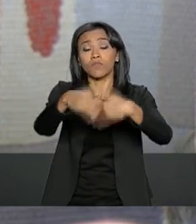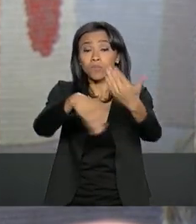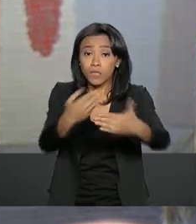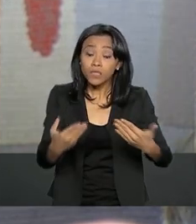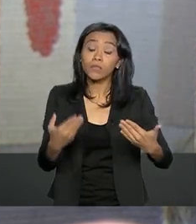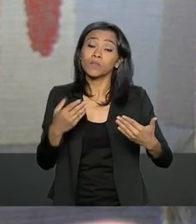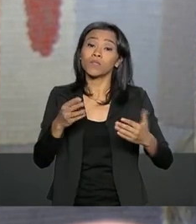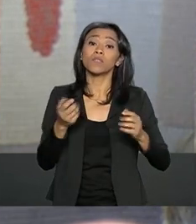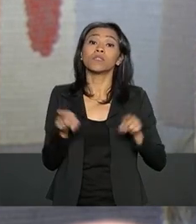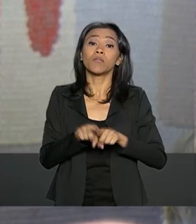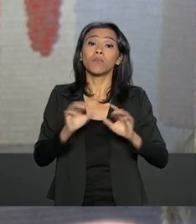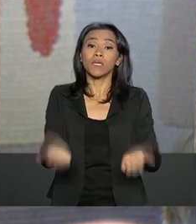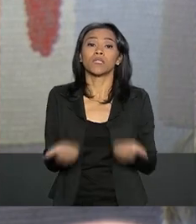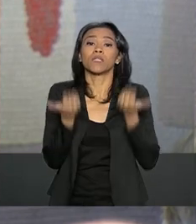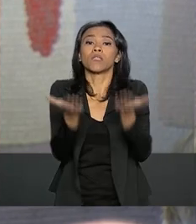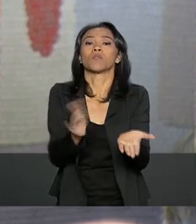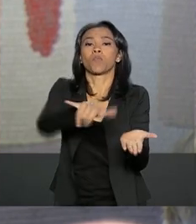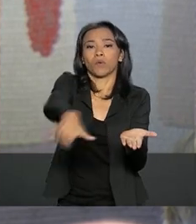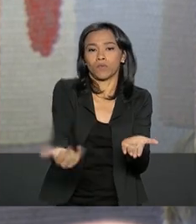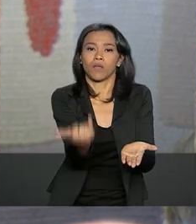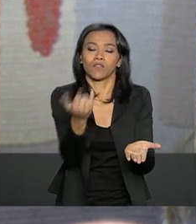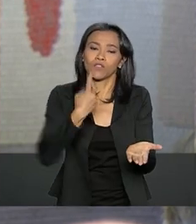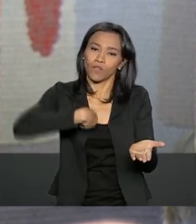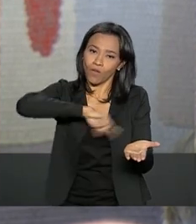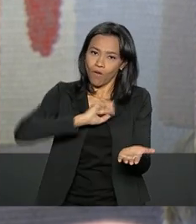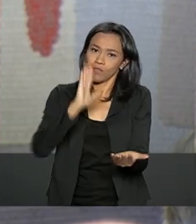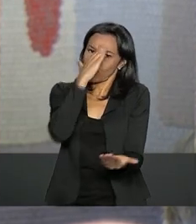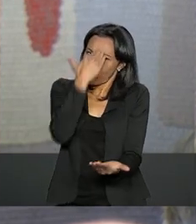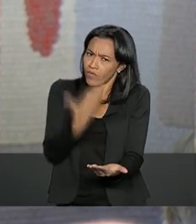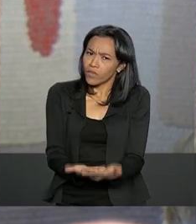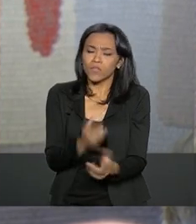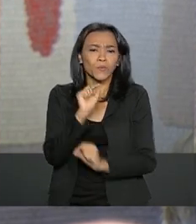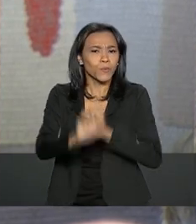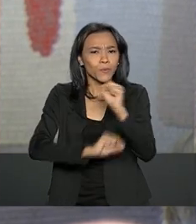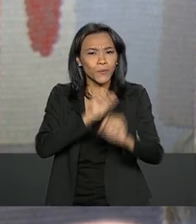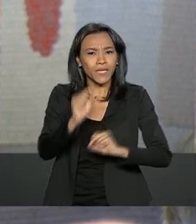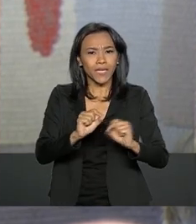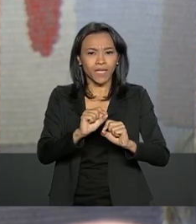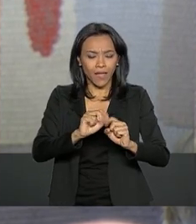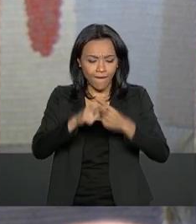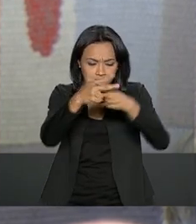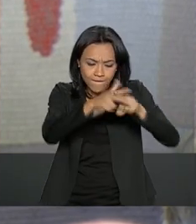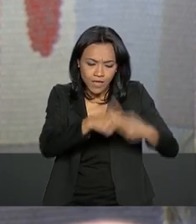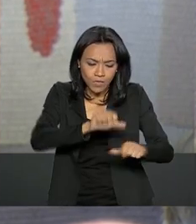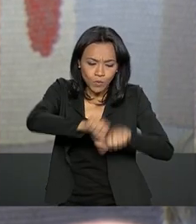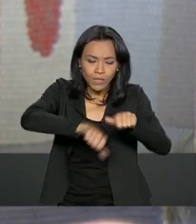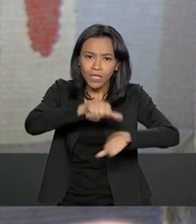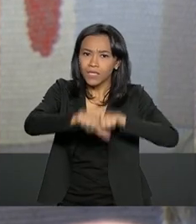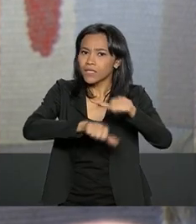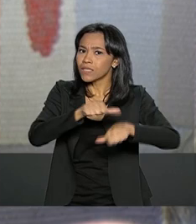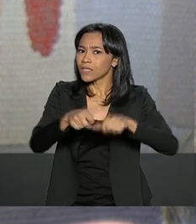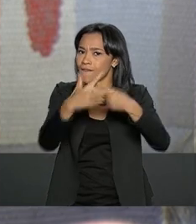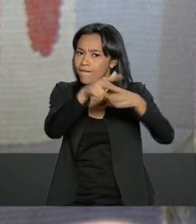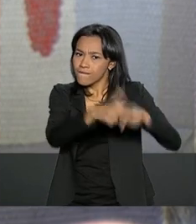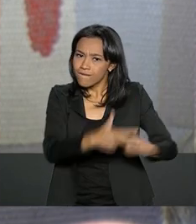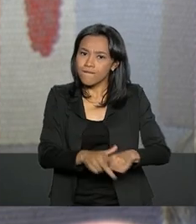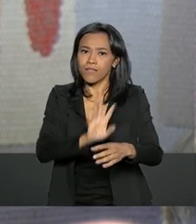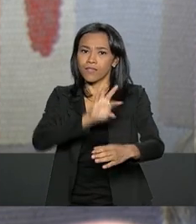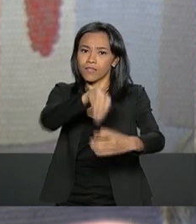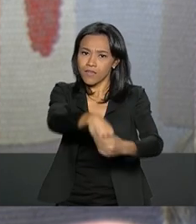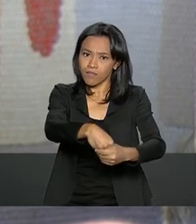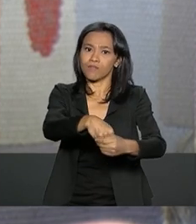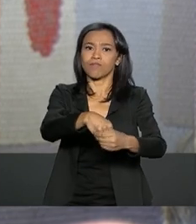mais oportunidades. Estamos confiantes na modernização do Mercosul, tanto em seu aperfeiçoamento